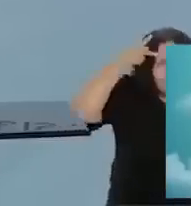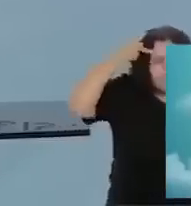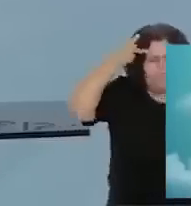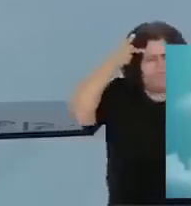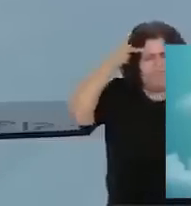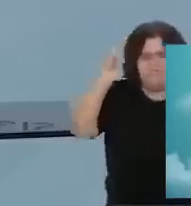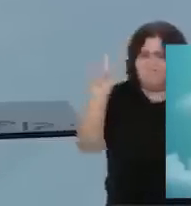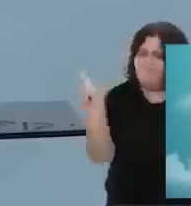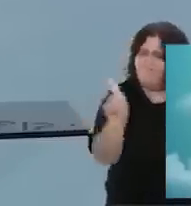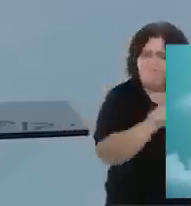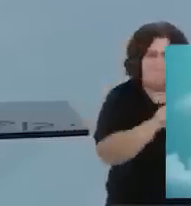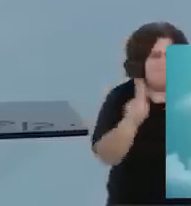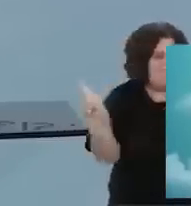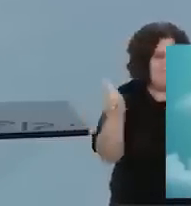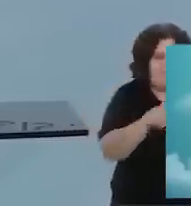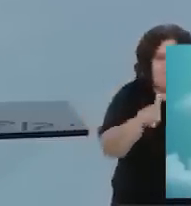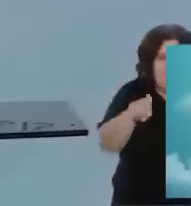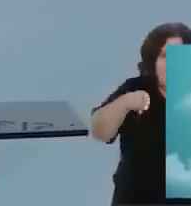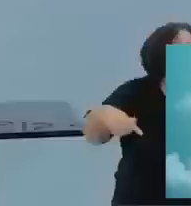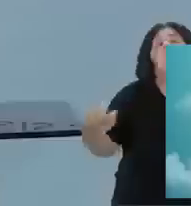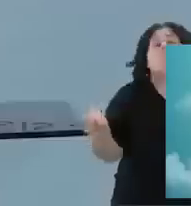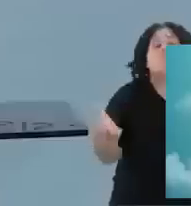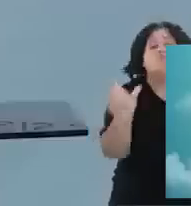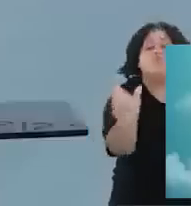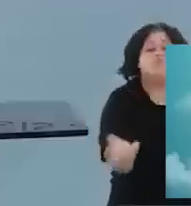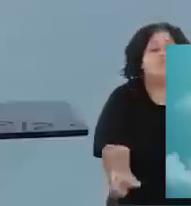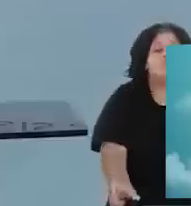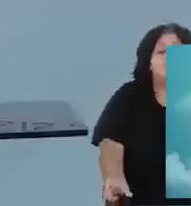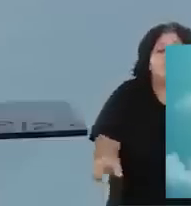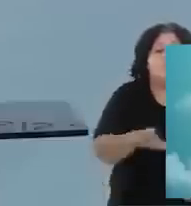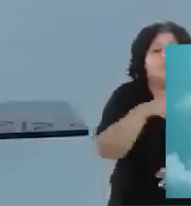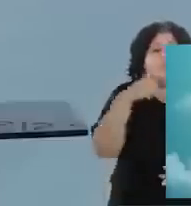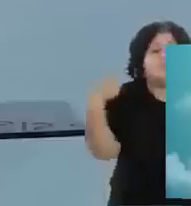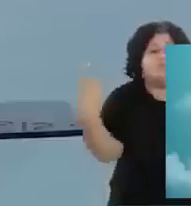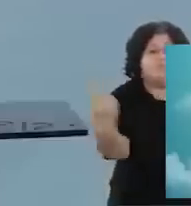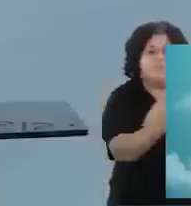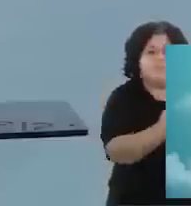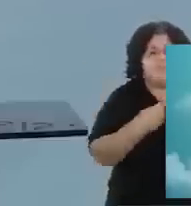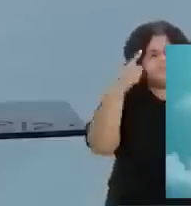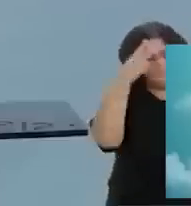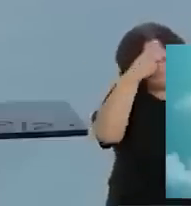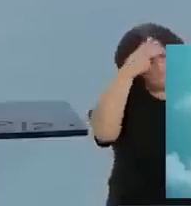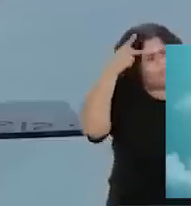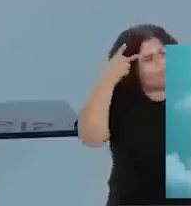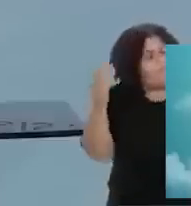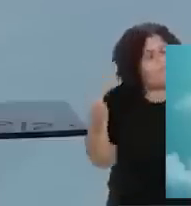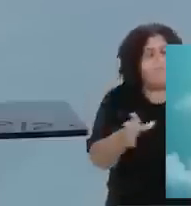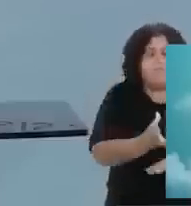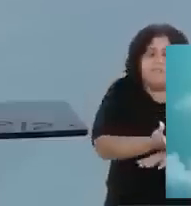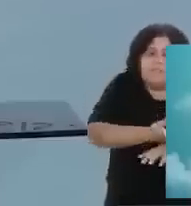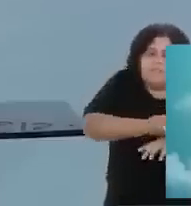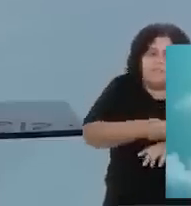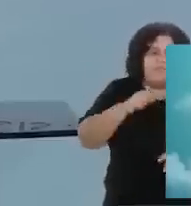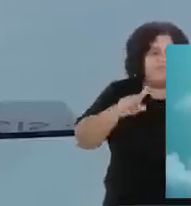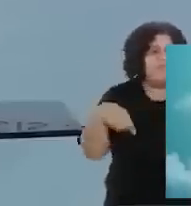pessoas que chegam, que fazem parte, que são membros do corpo, sejam preferencialmente